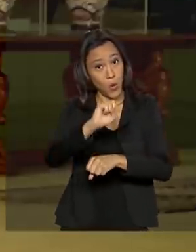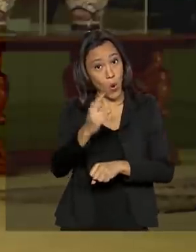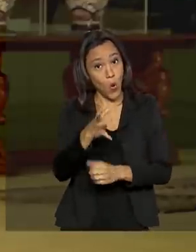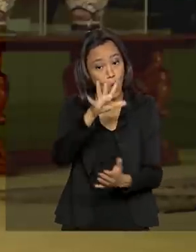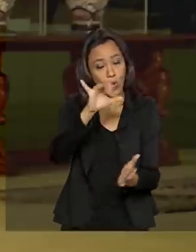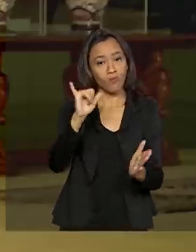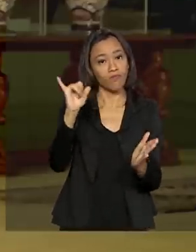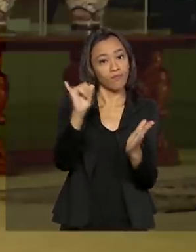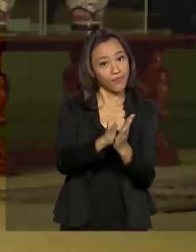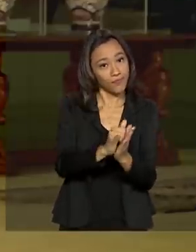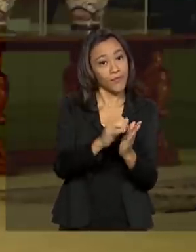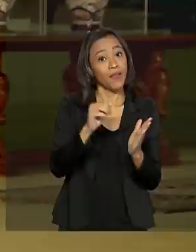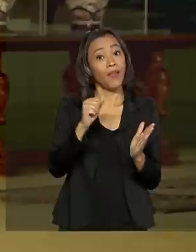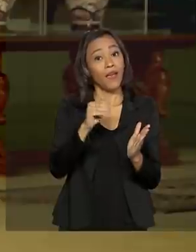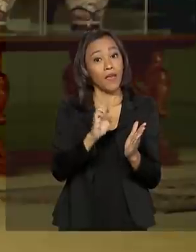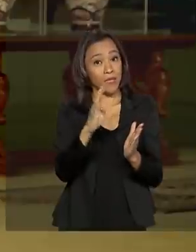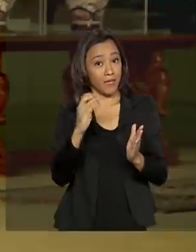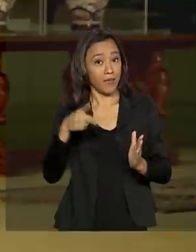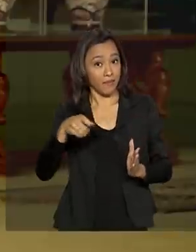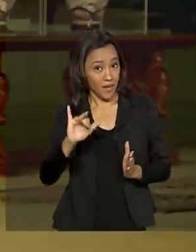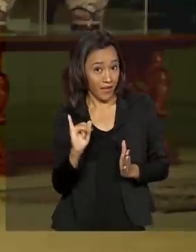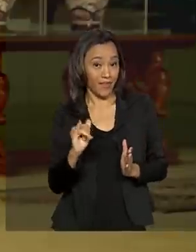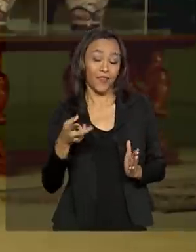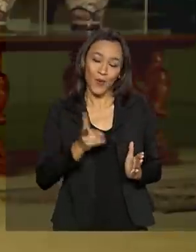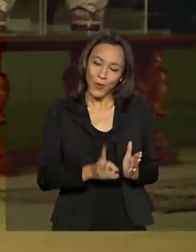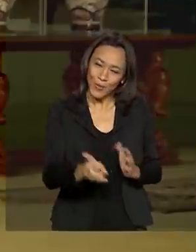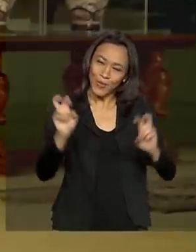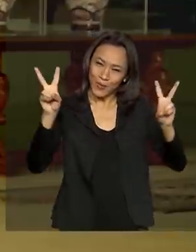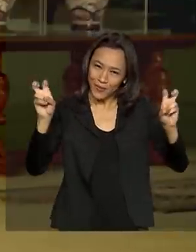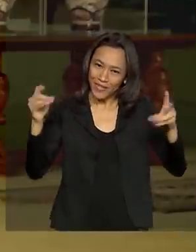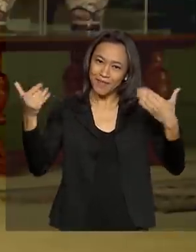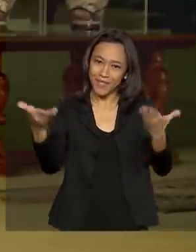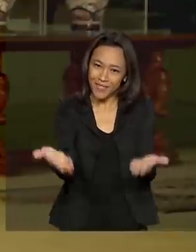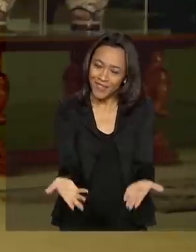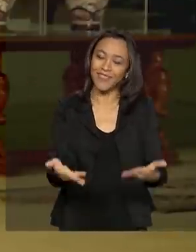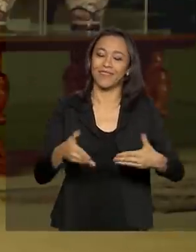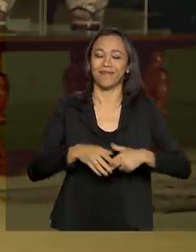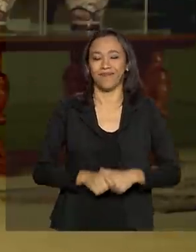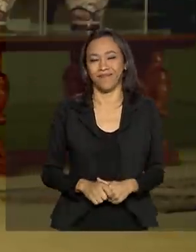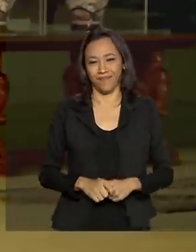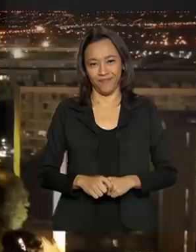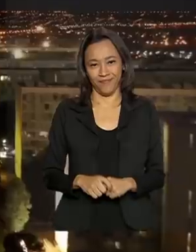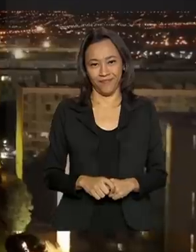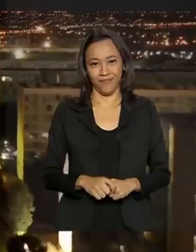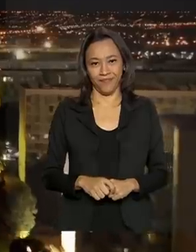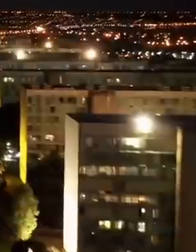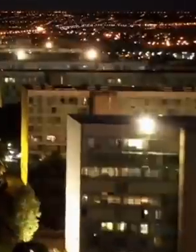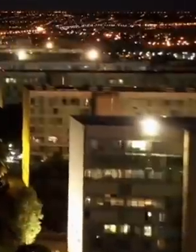baixe o aplicativo EBC Play. O Brasil continua em pauta aqui na TV Brasil.